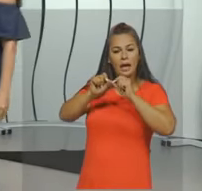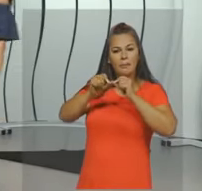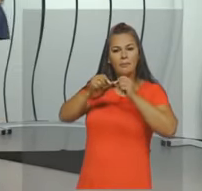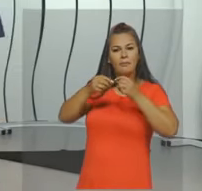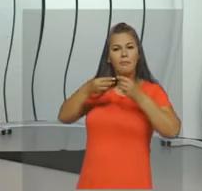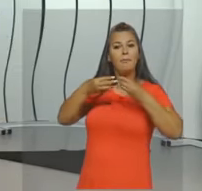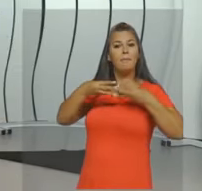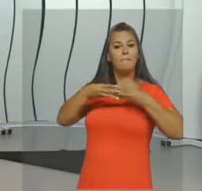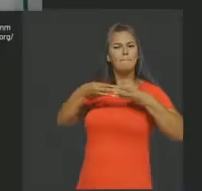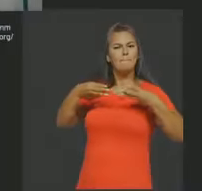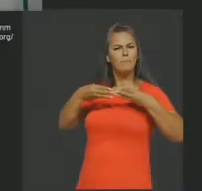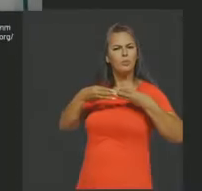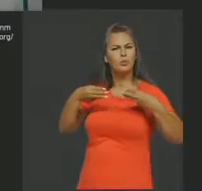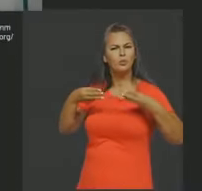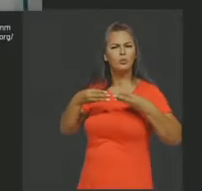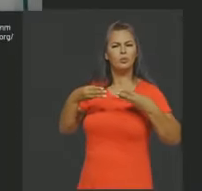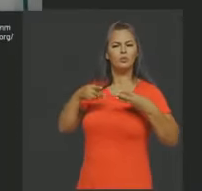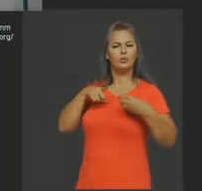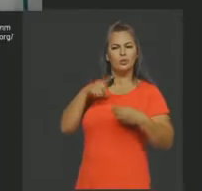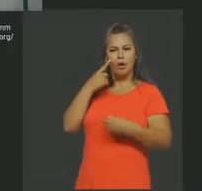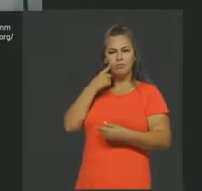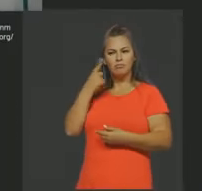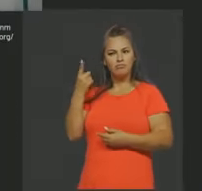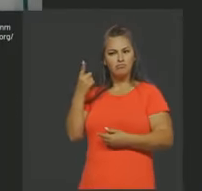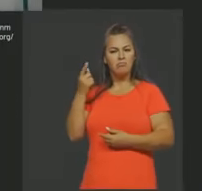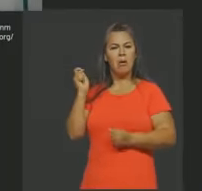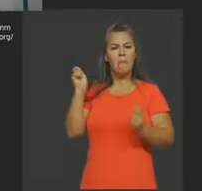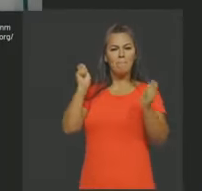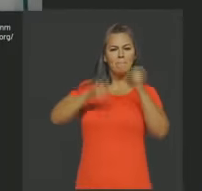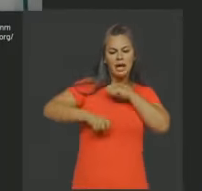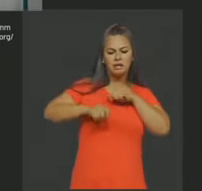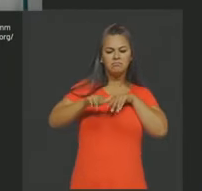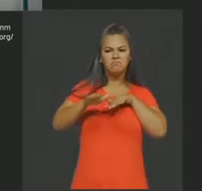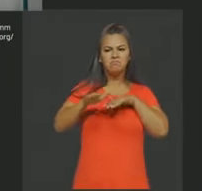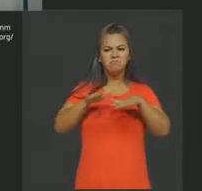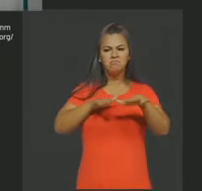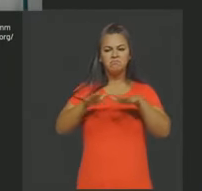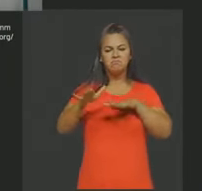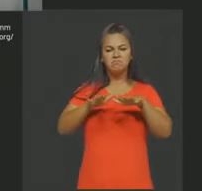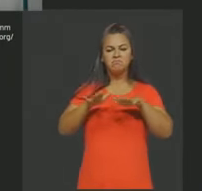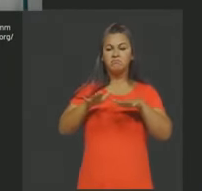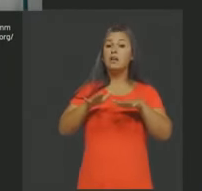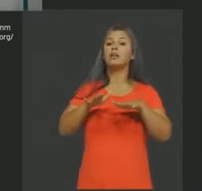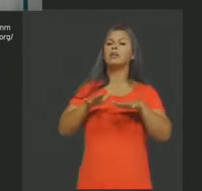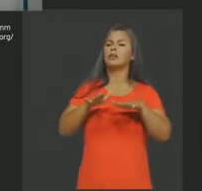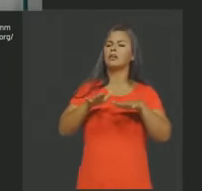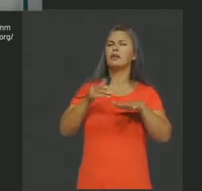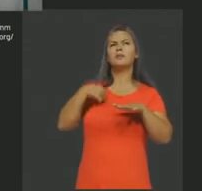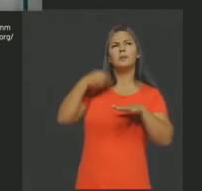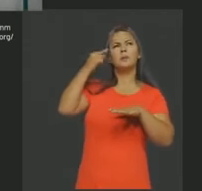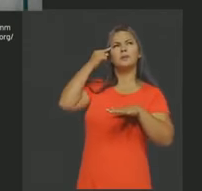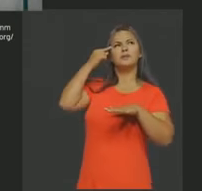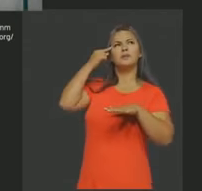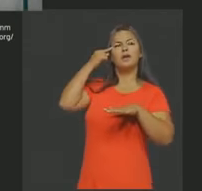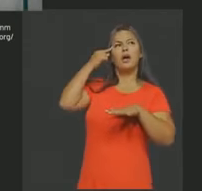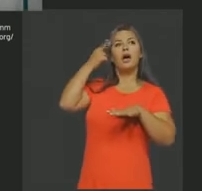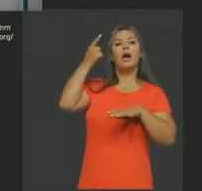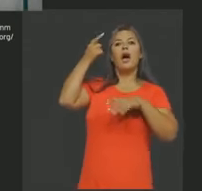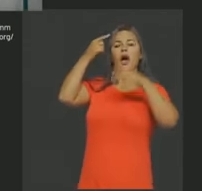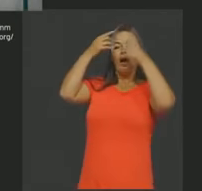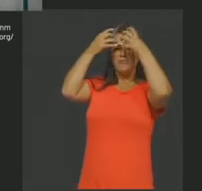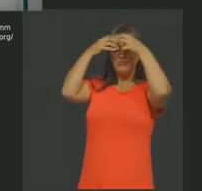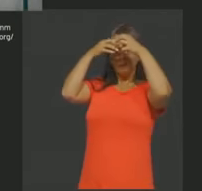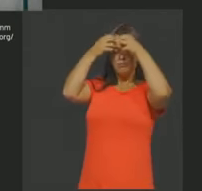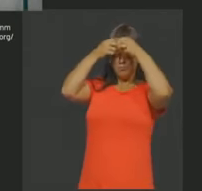movimentando nesse momento aqui? Será que o sistema nervoso está aí interagindo? Eu preciso do sistema nervoso para fazer